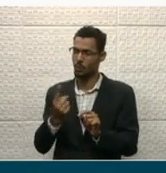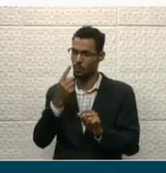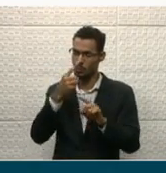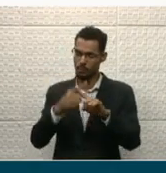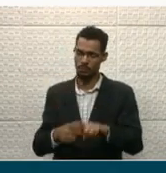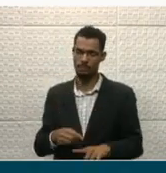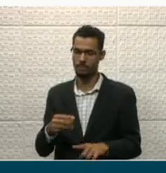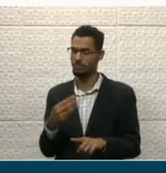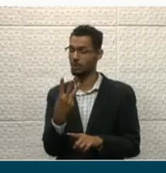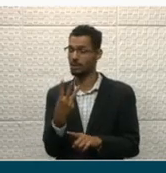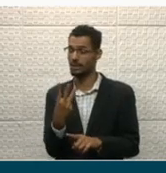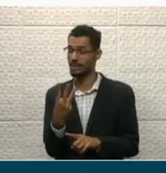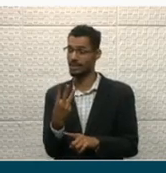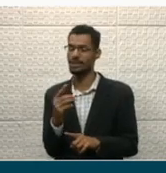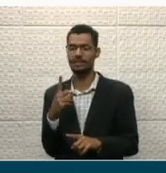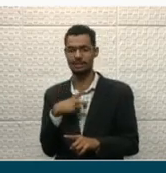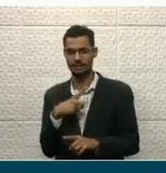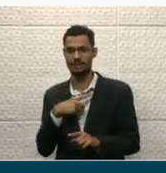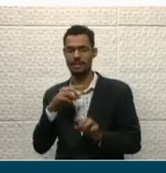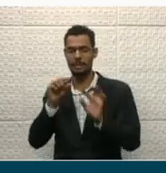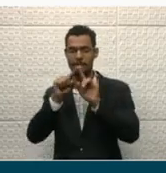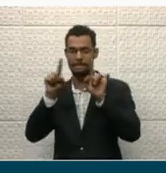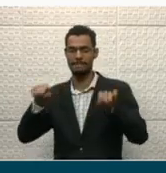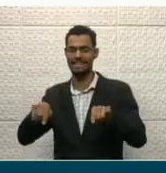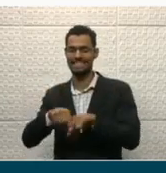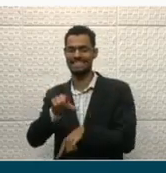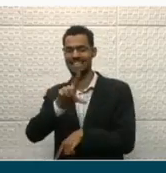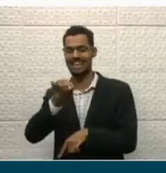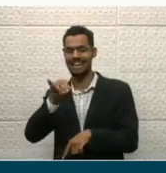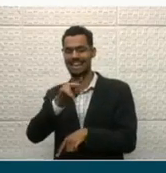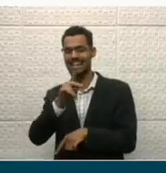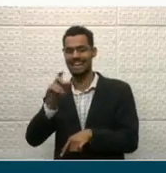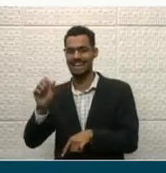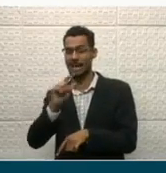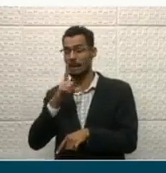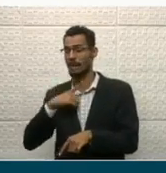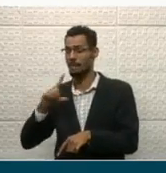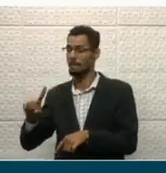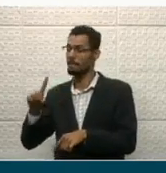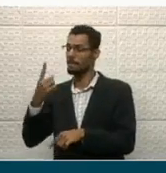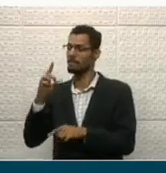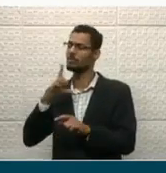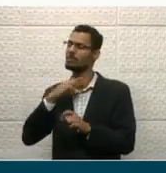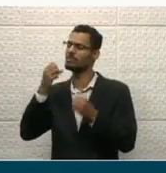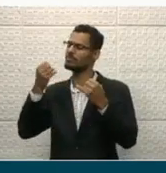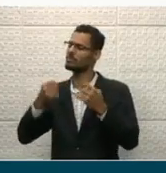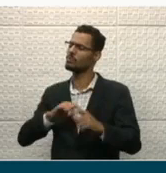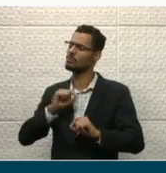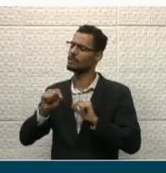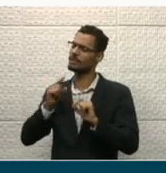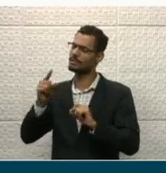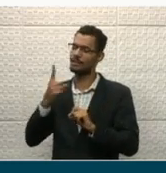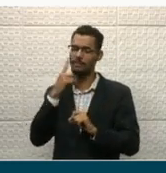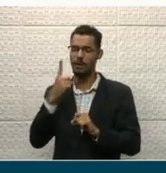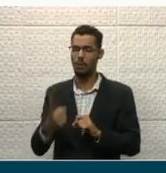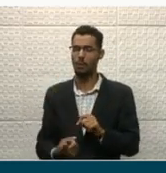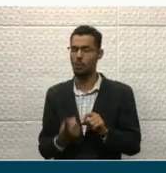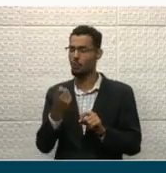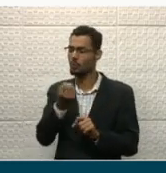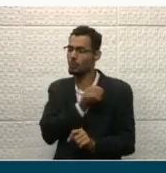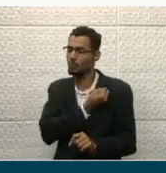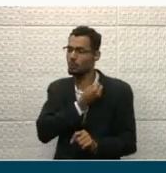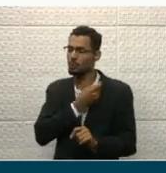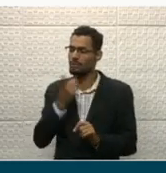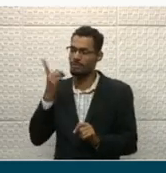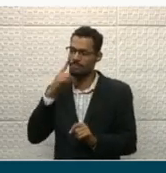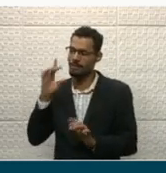3. Então, é uma matriz linha. A primeira linha refere-se, então, à única componente, ao número real